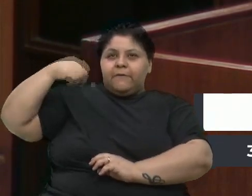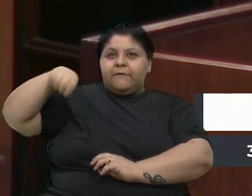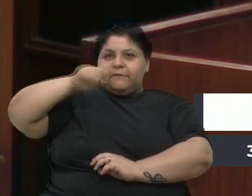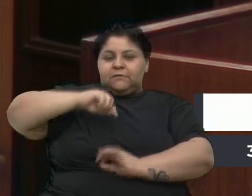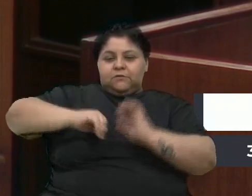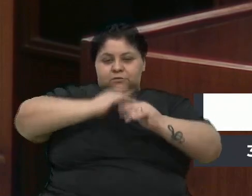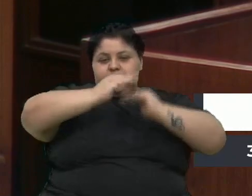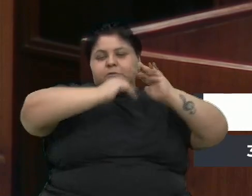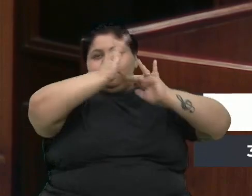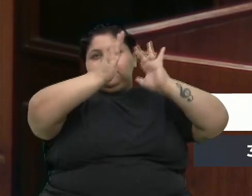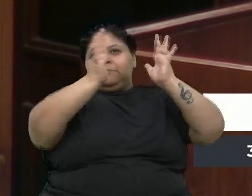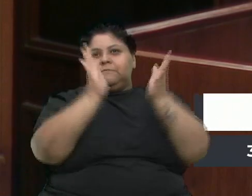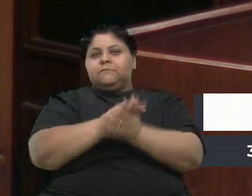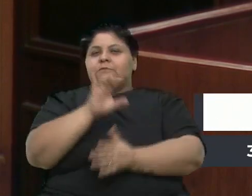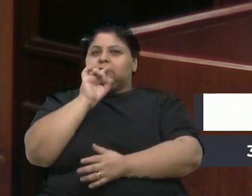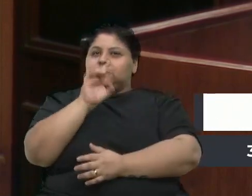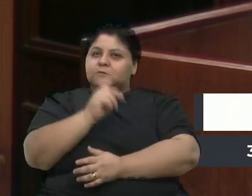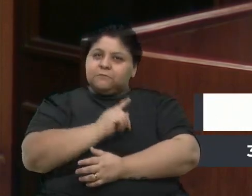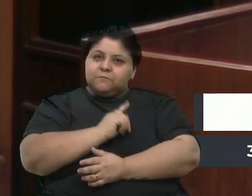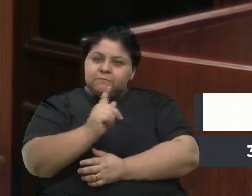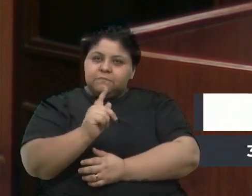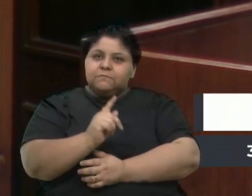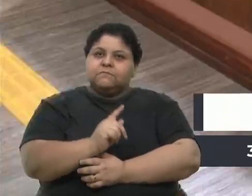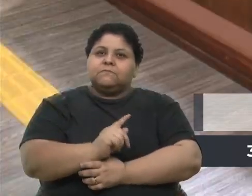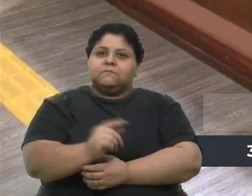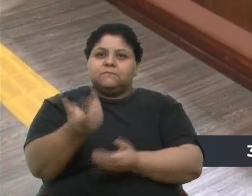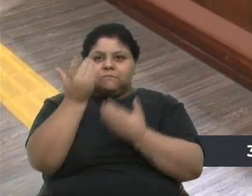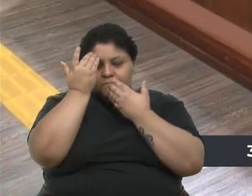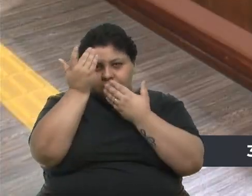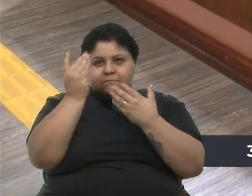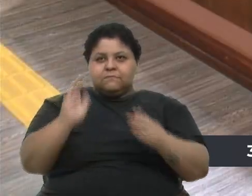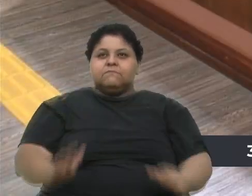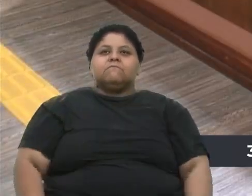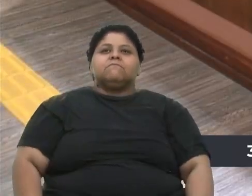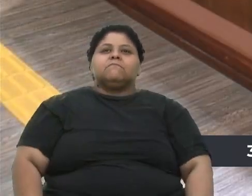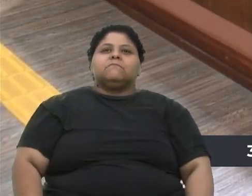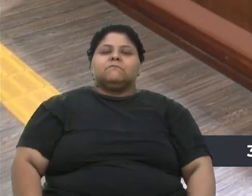desenvolver. Era isso, senhor presidente, muito obrigada. Obrigado, vereador.